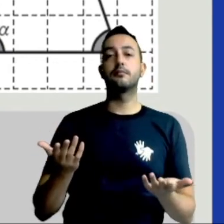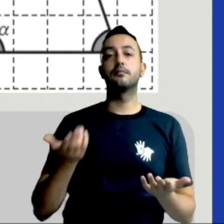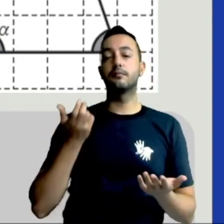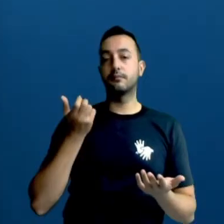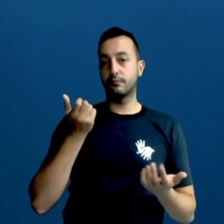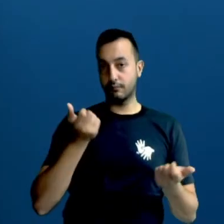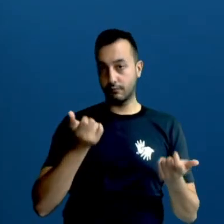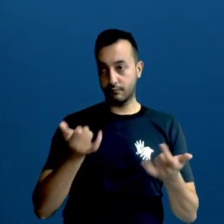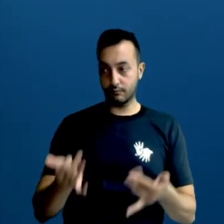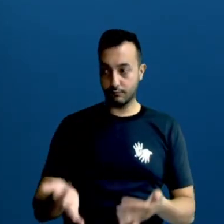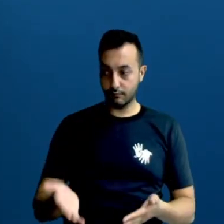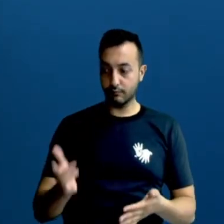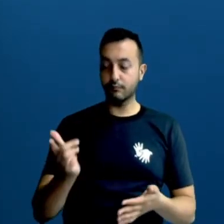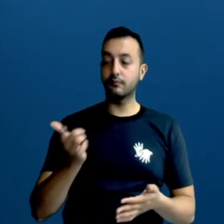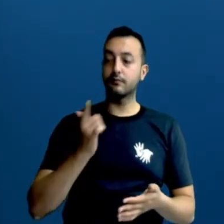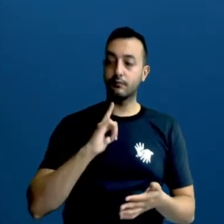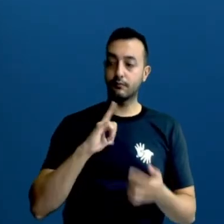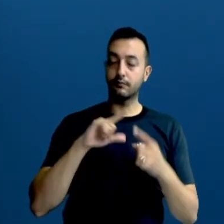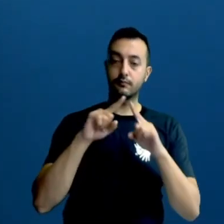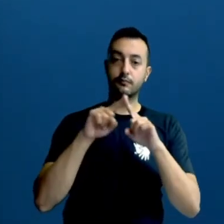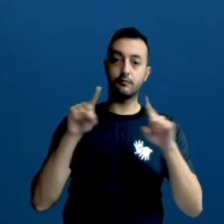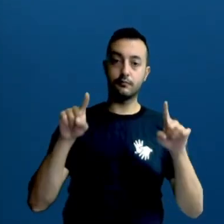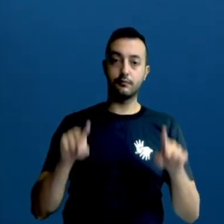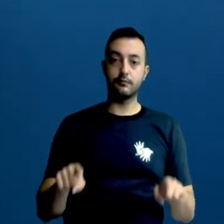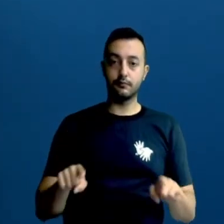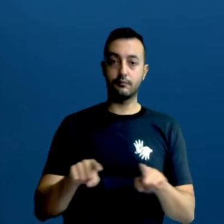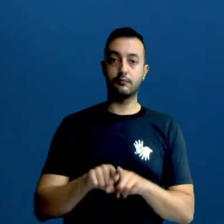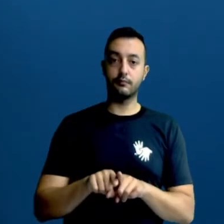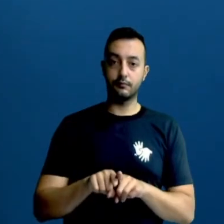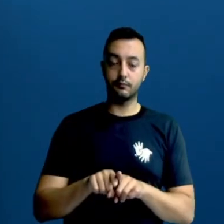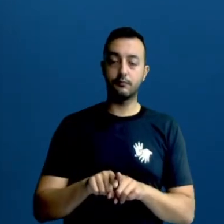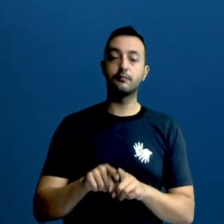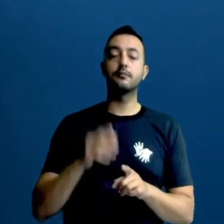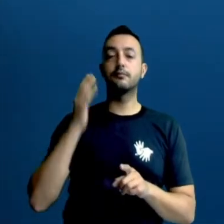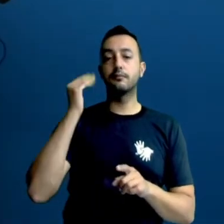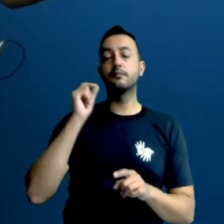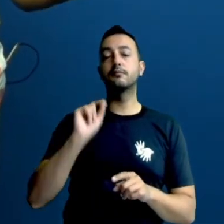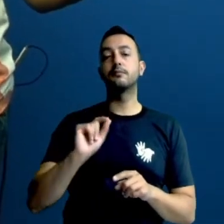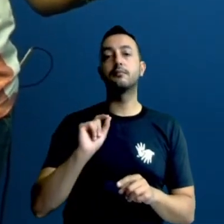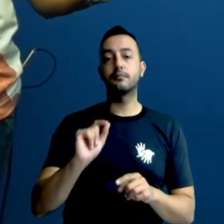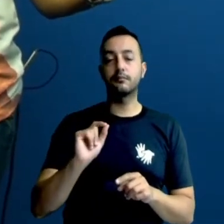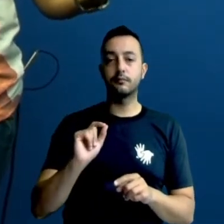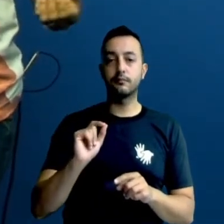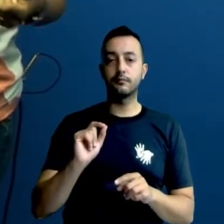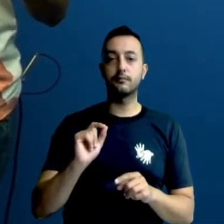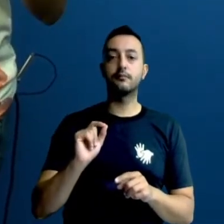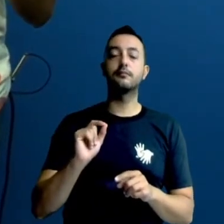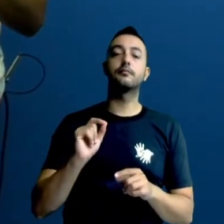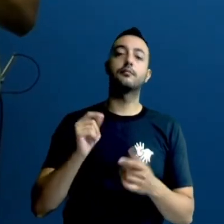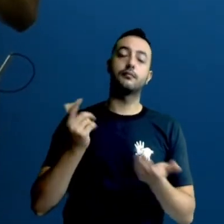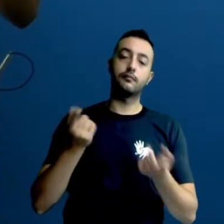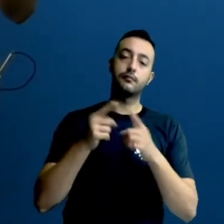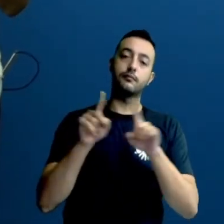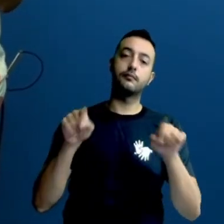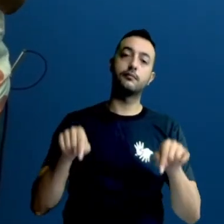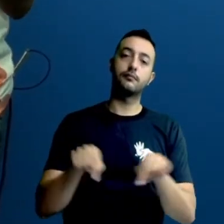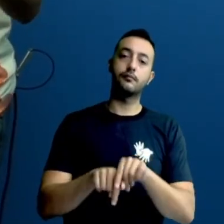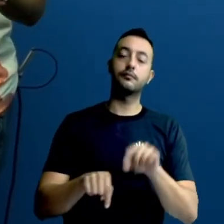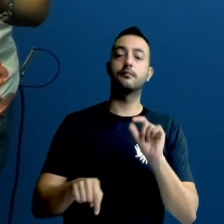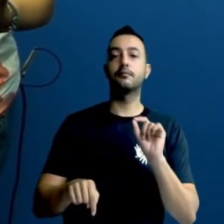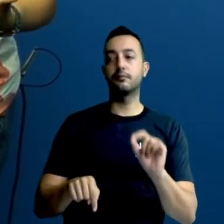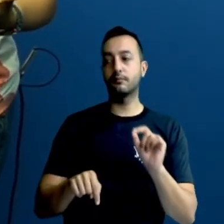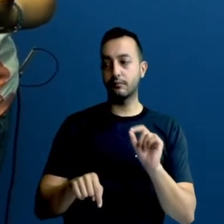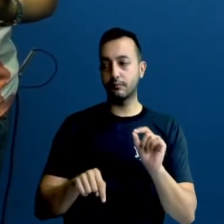ele disse que aqui nós temos um quadrado, o que a gente sabe? O que é um quadrado? Então, quadrado é um